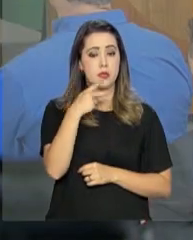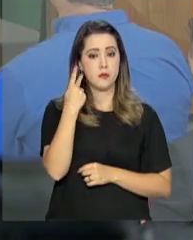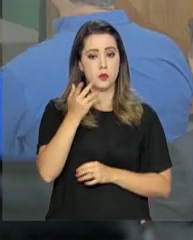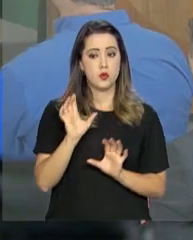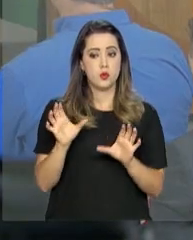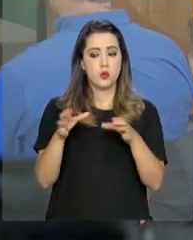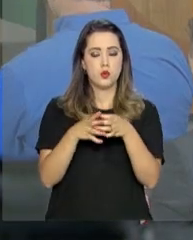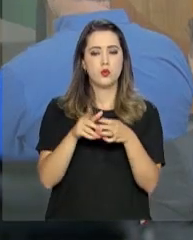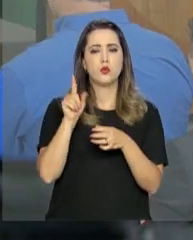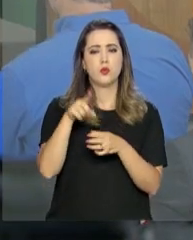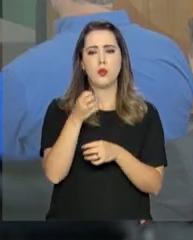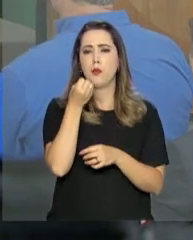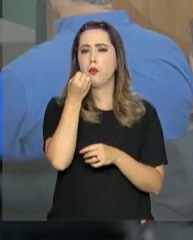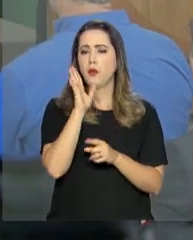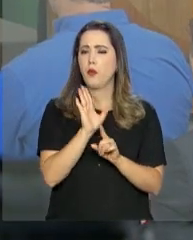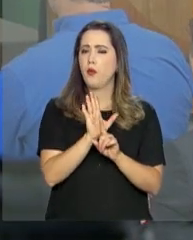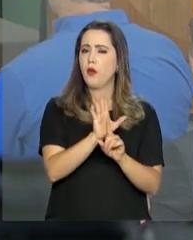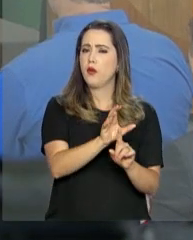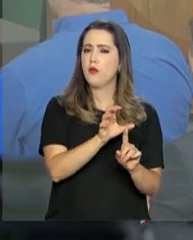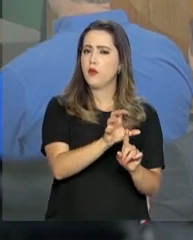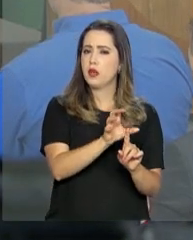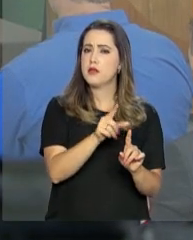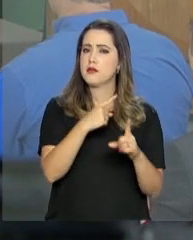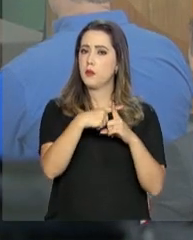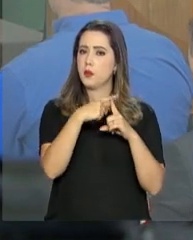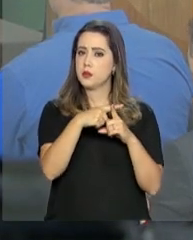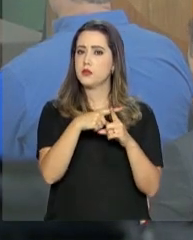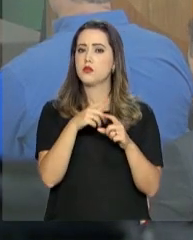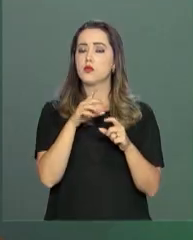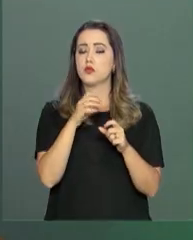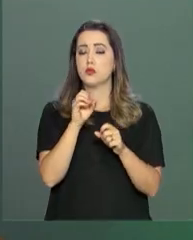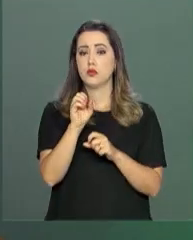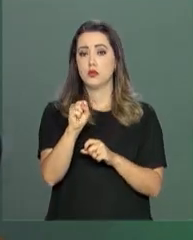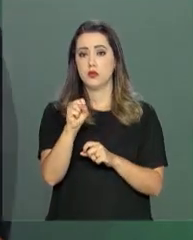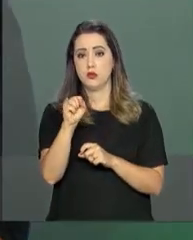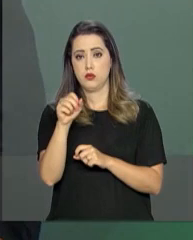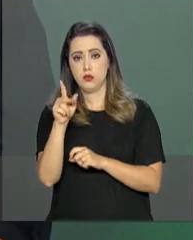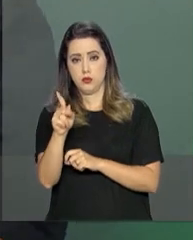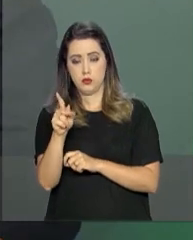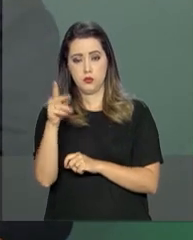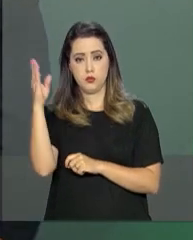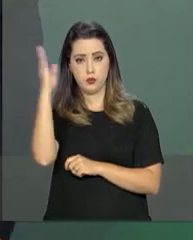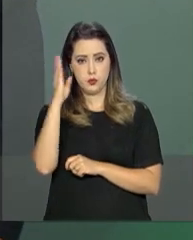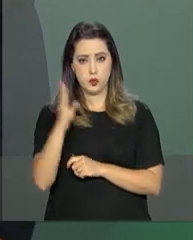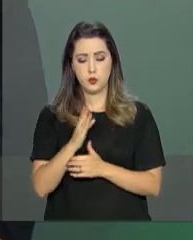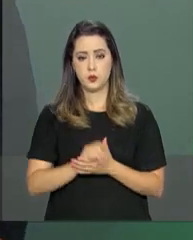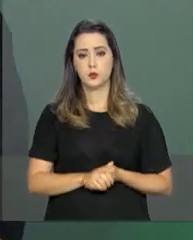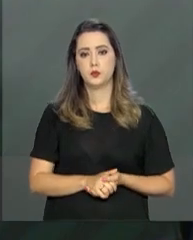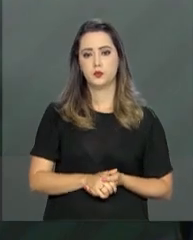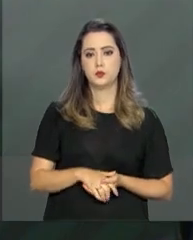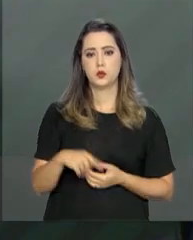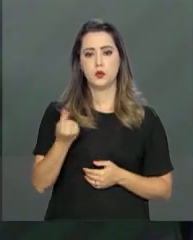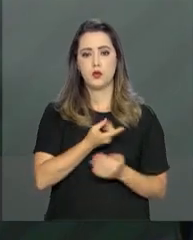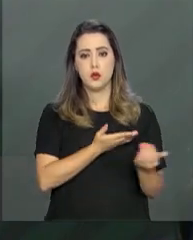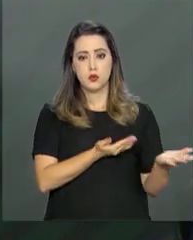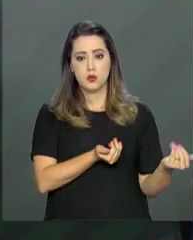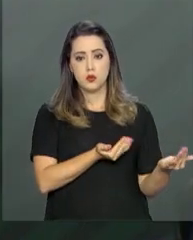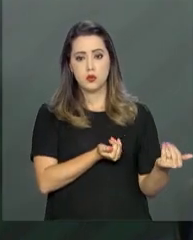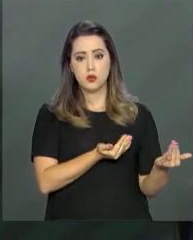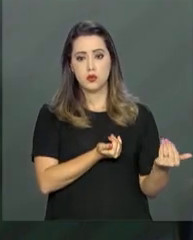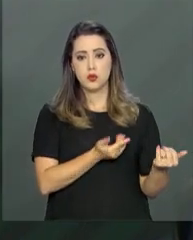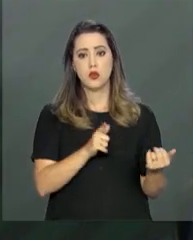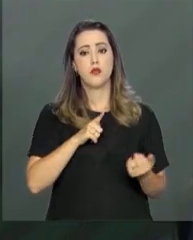têm impacto positivo na segurança pública do país. Se os nossos jovens estiverem praticando